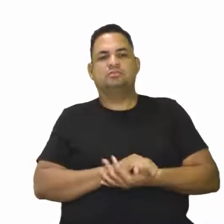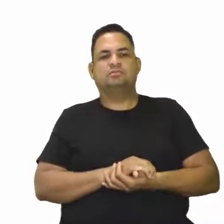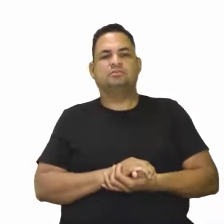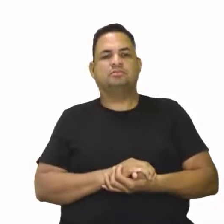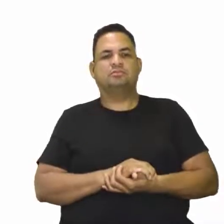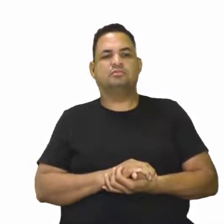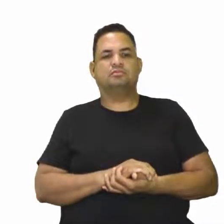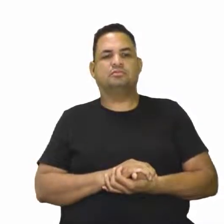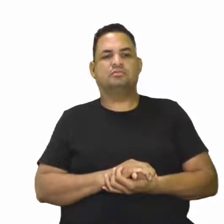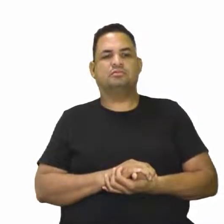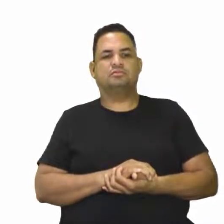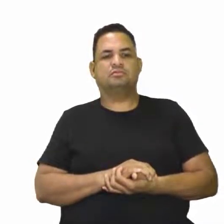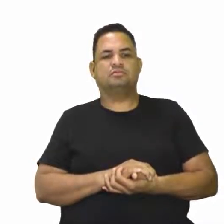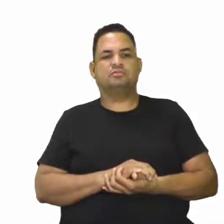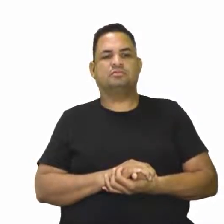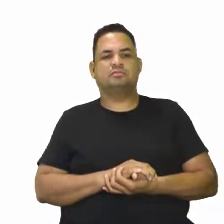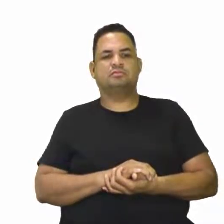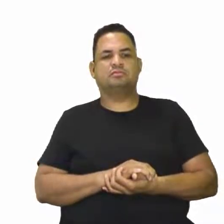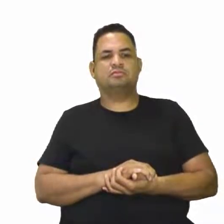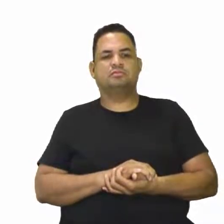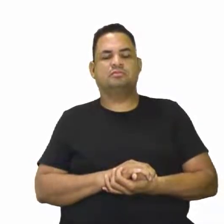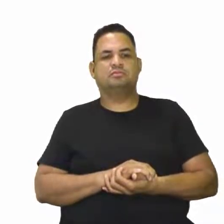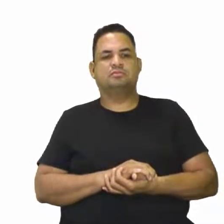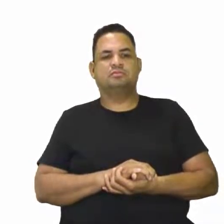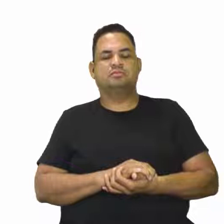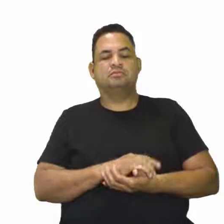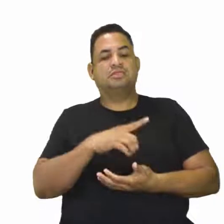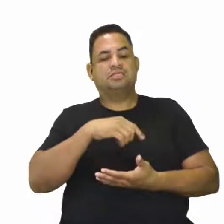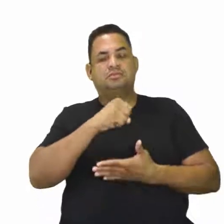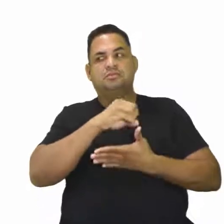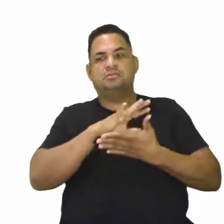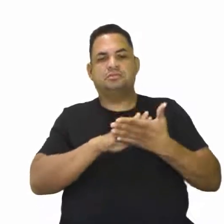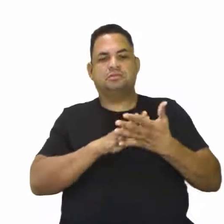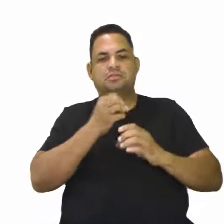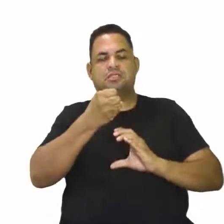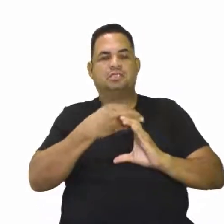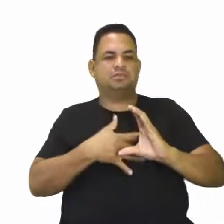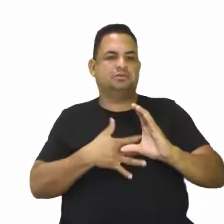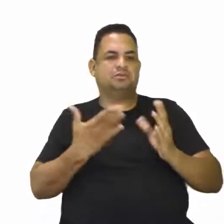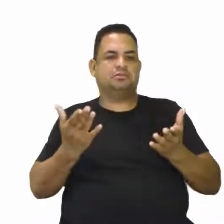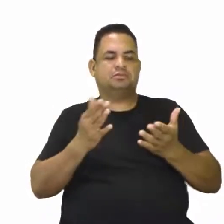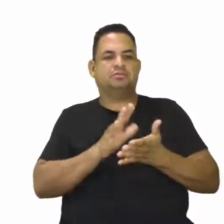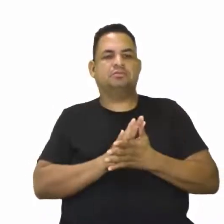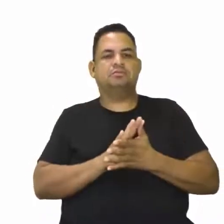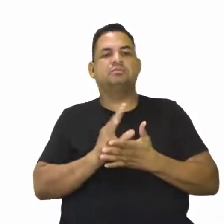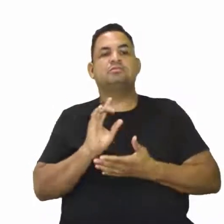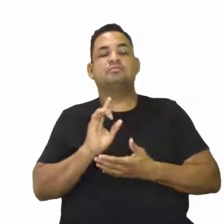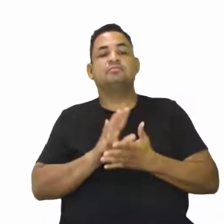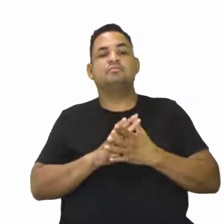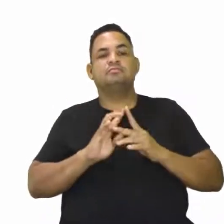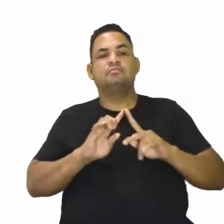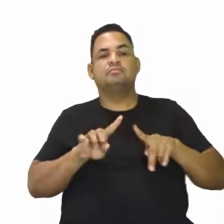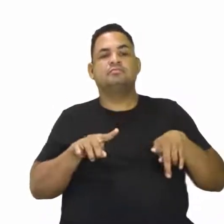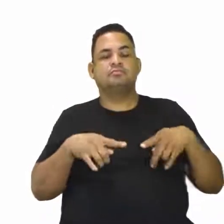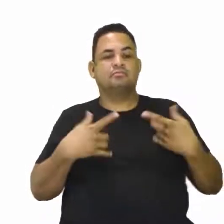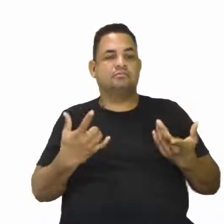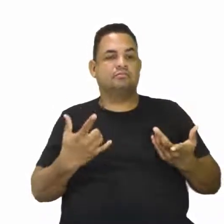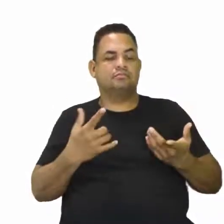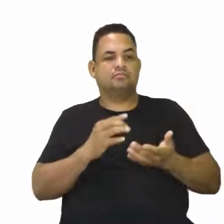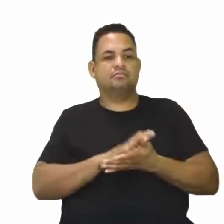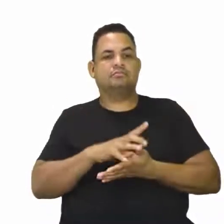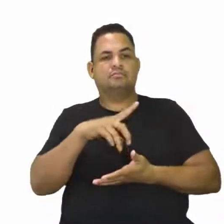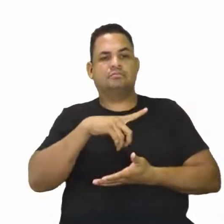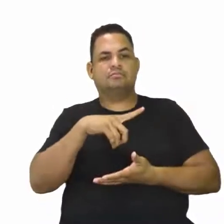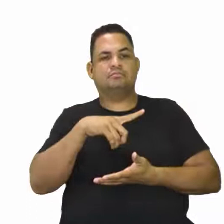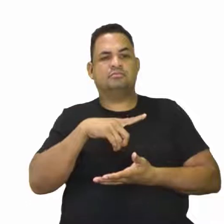assim. E todas as características dele. E só que ele